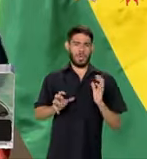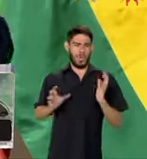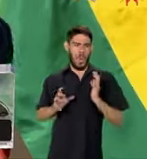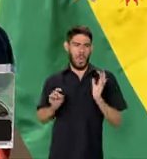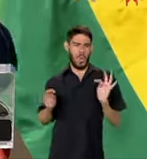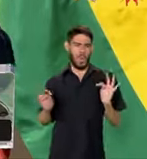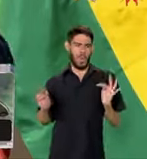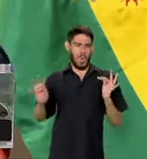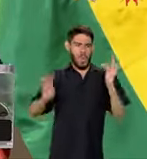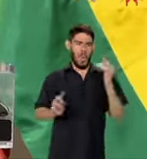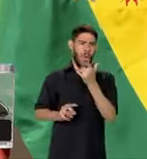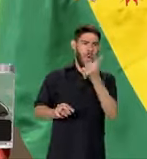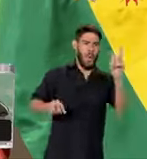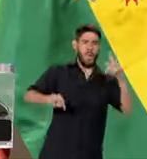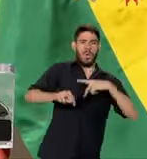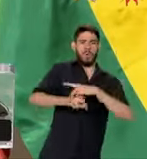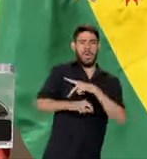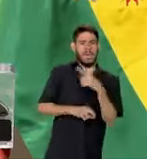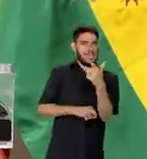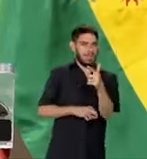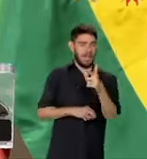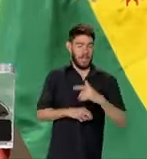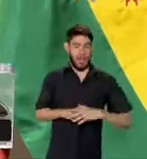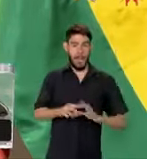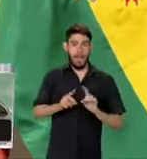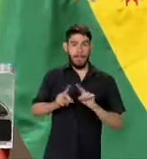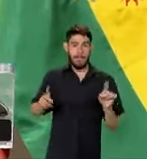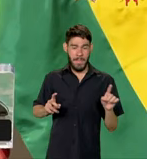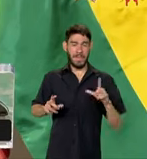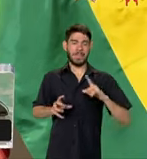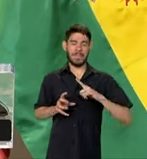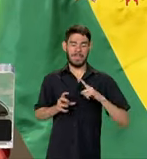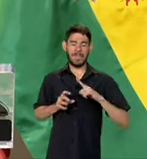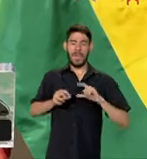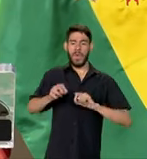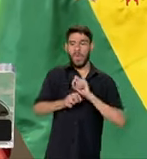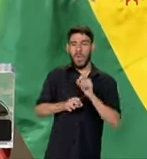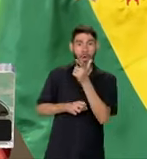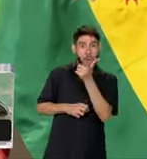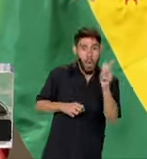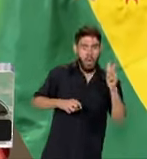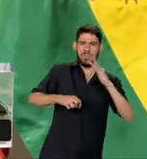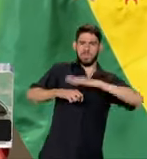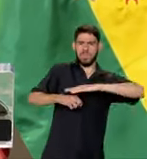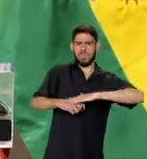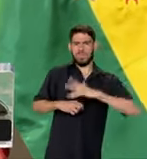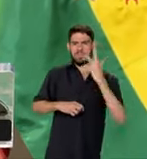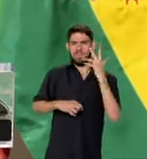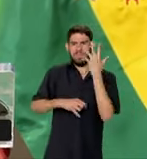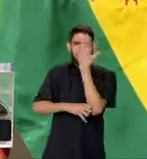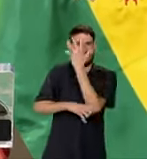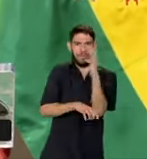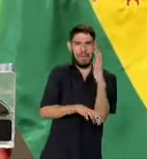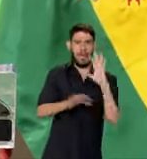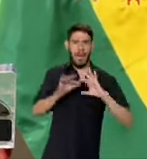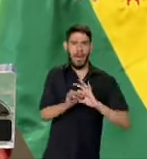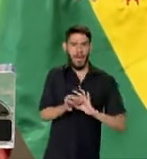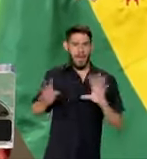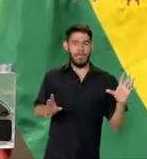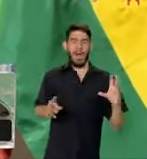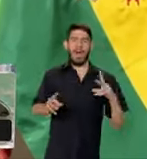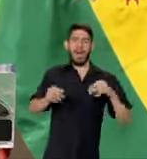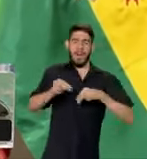tecnológica que outros países têm, mas nós temos riquezas que a natureza nos permitiu e nos deu de